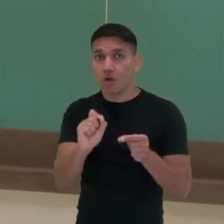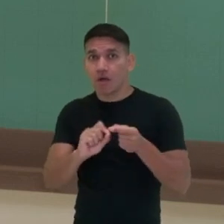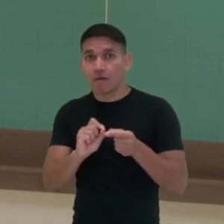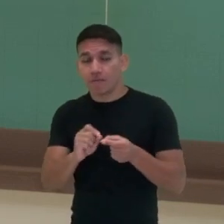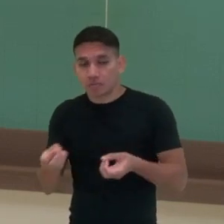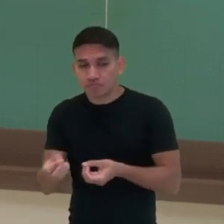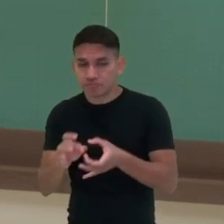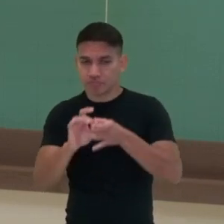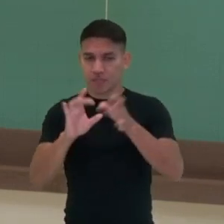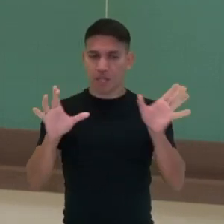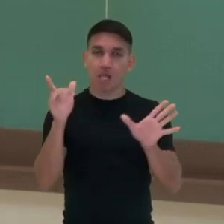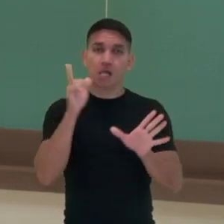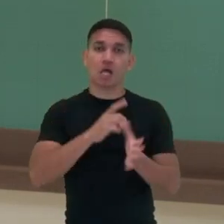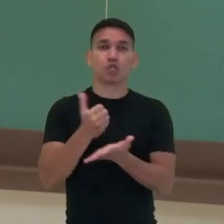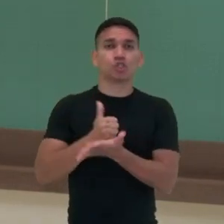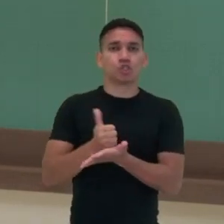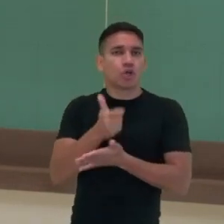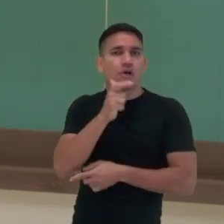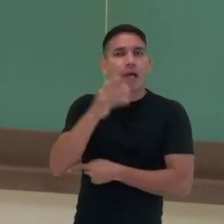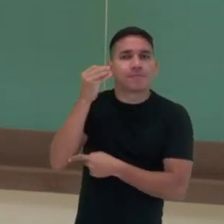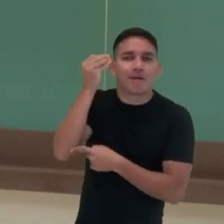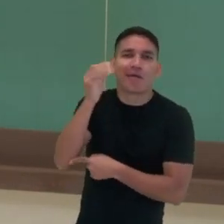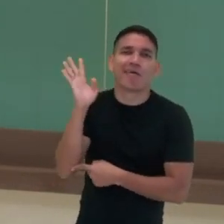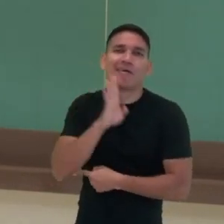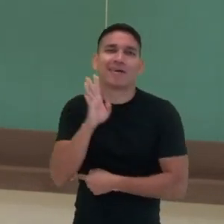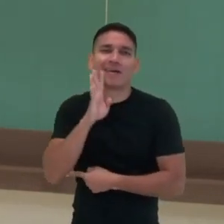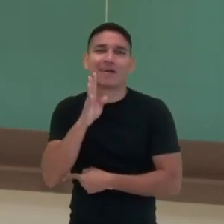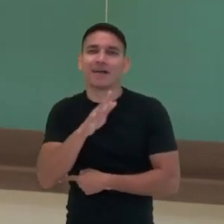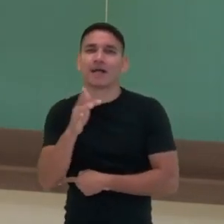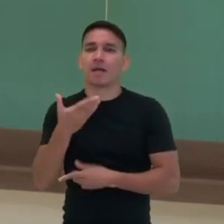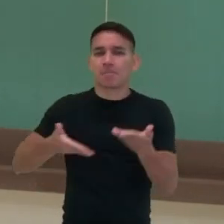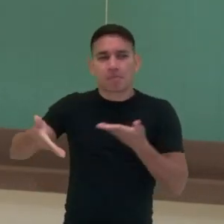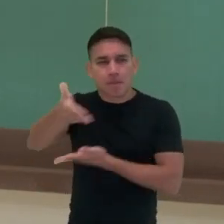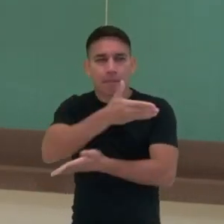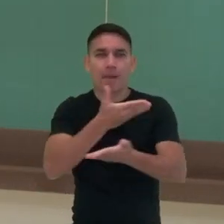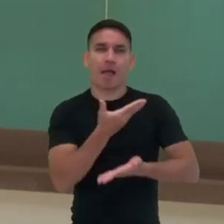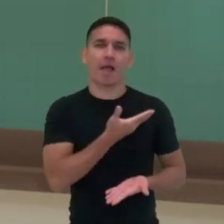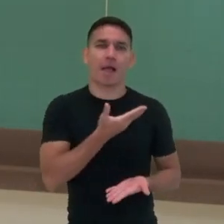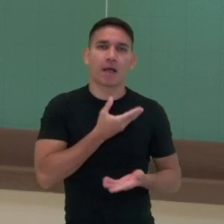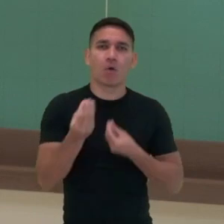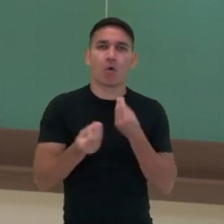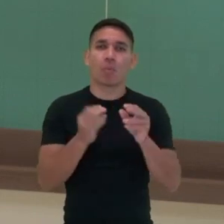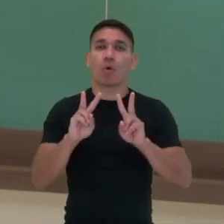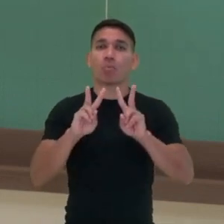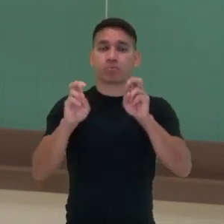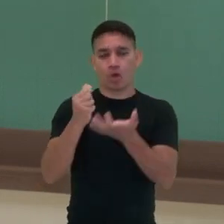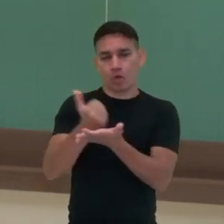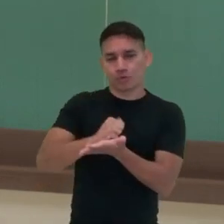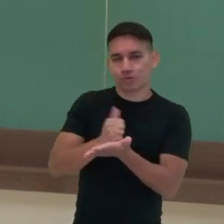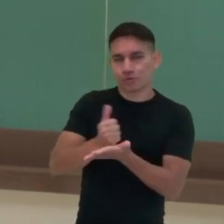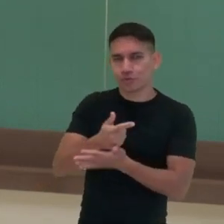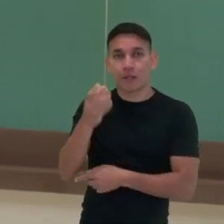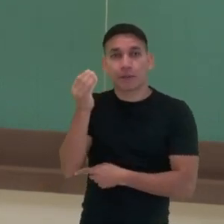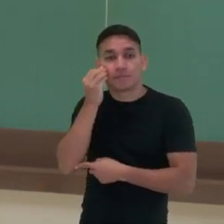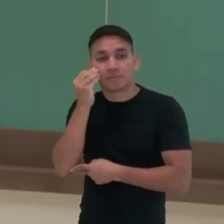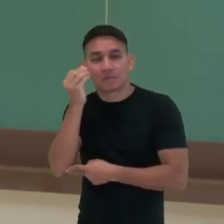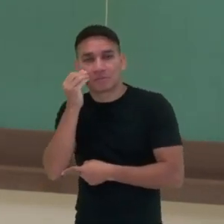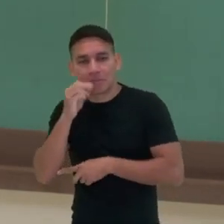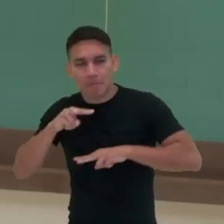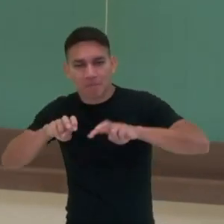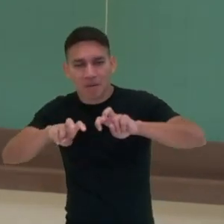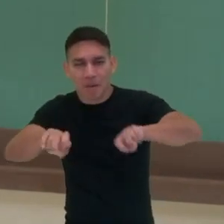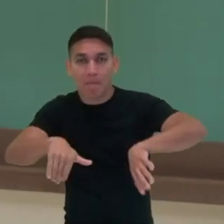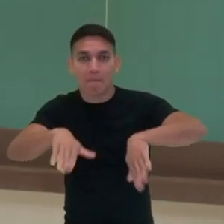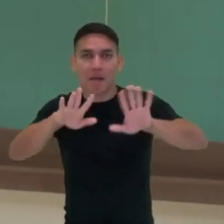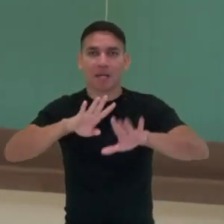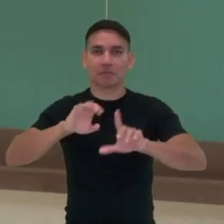os jogos para você ainda ter uma experiência bacana aí, discutir com a turma em relação aí aos jogos que vocês estão, né, explorando dentro